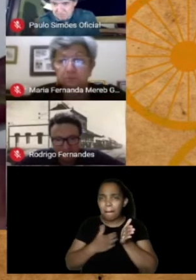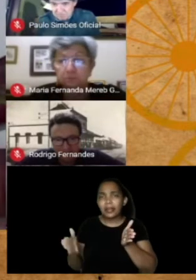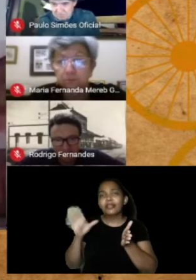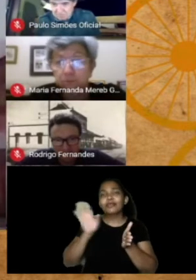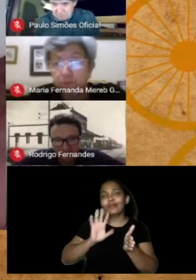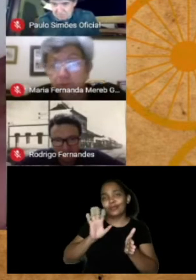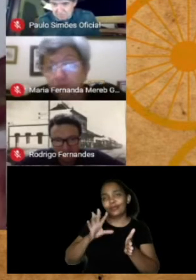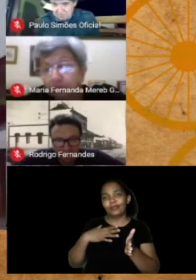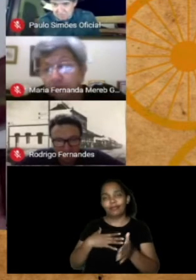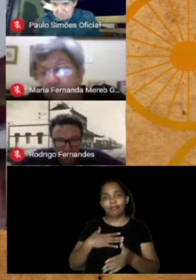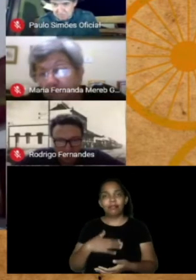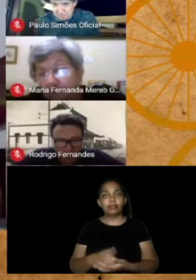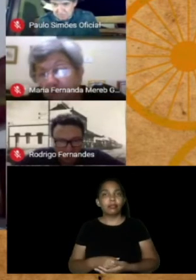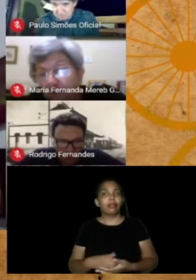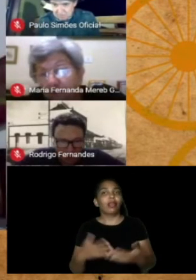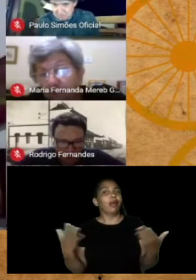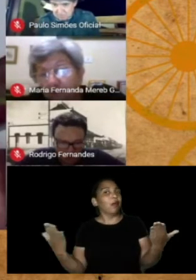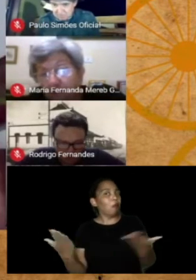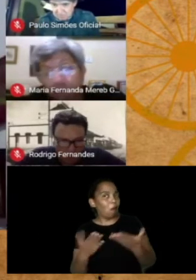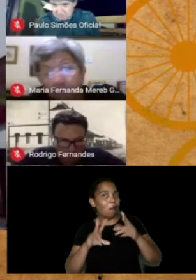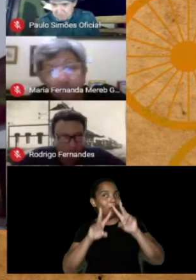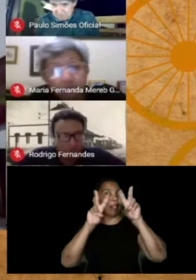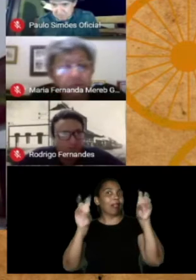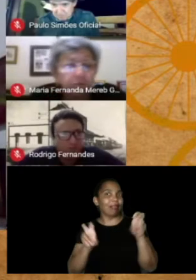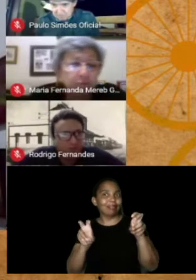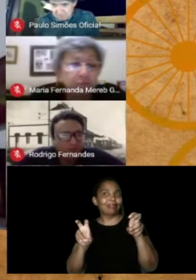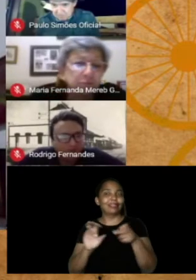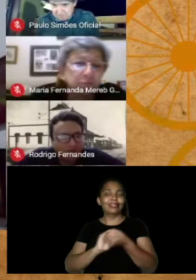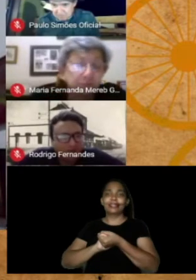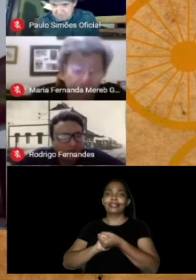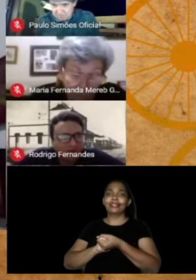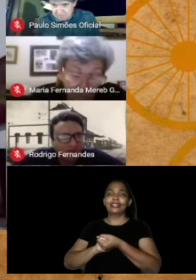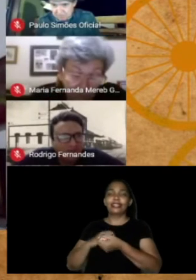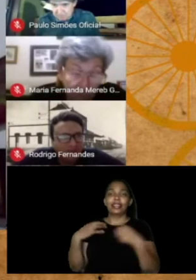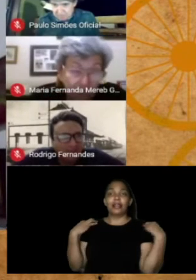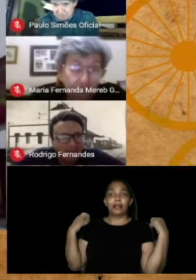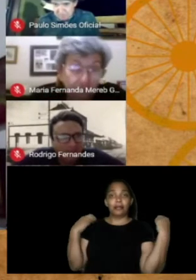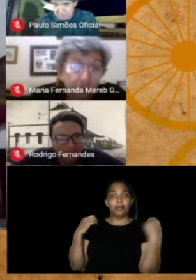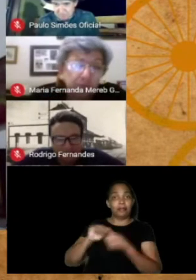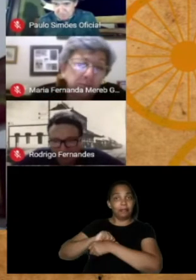voltando então ao famoso camisa de couro. Camisa de couro, na década de